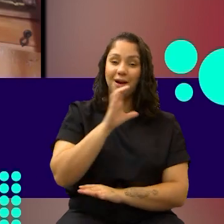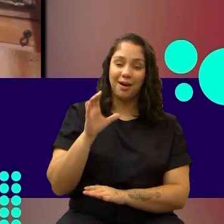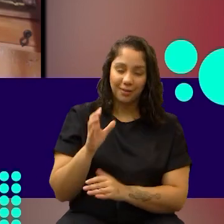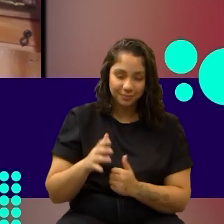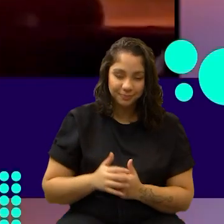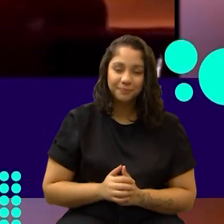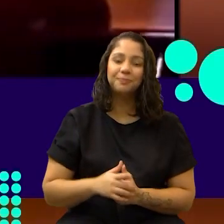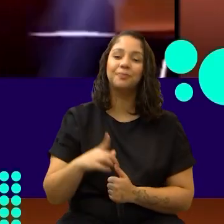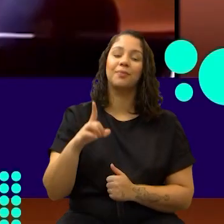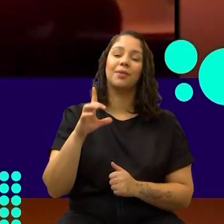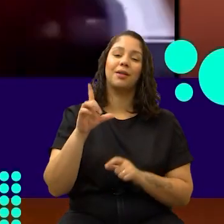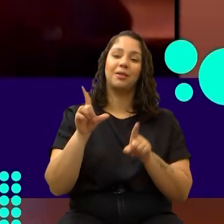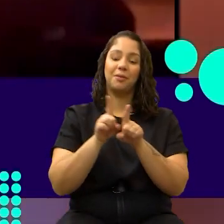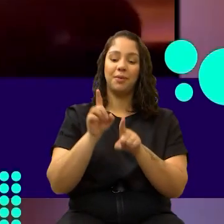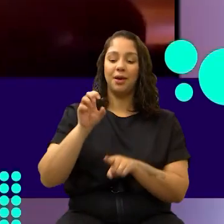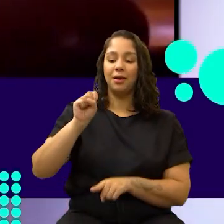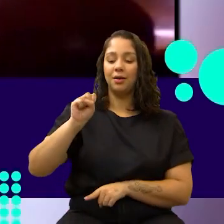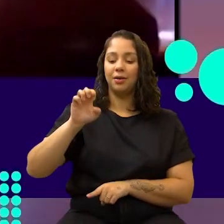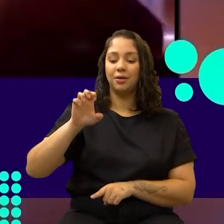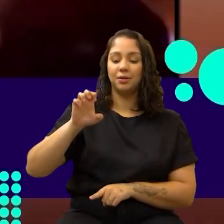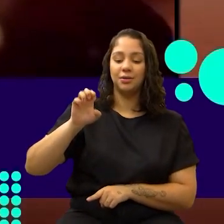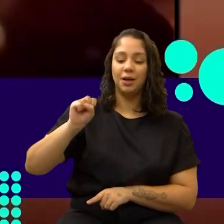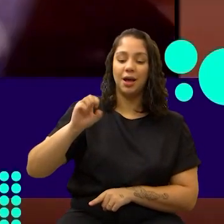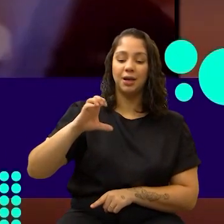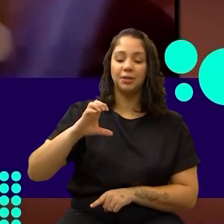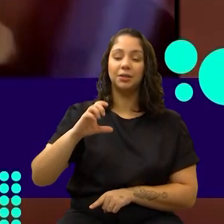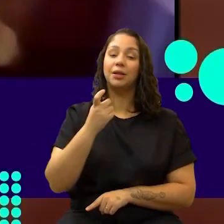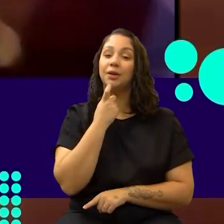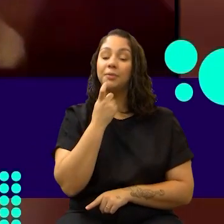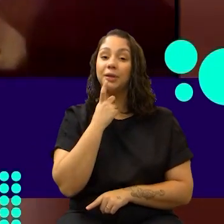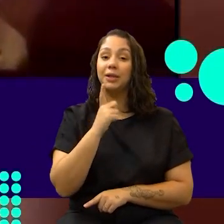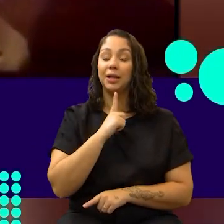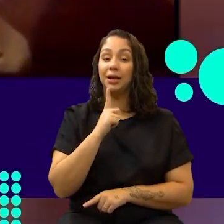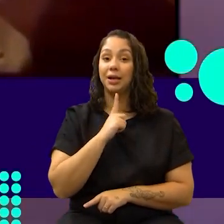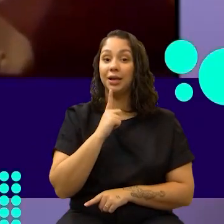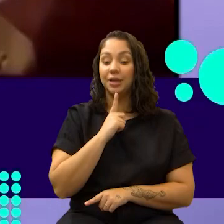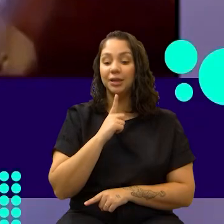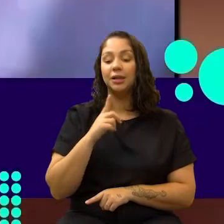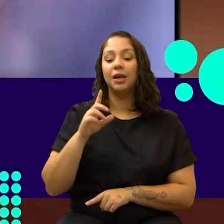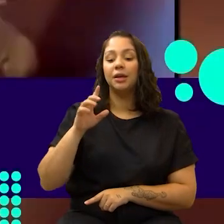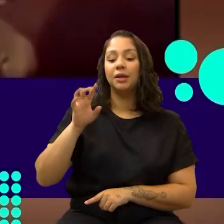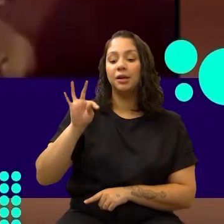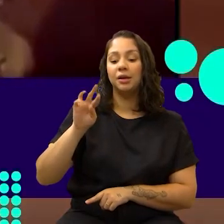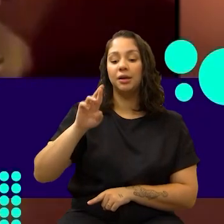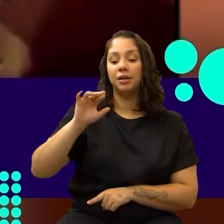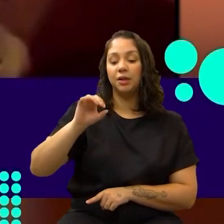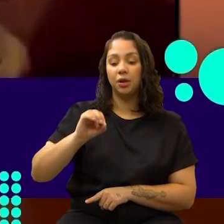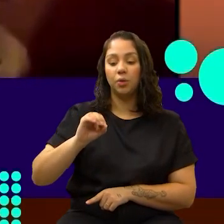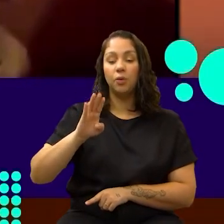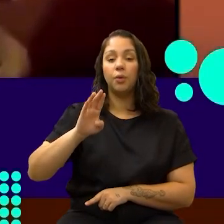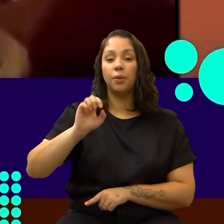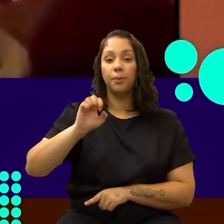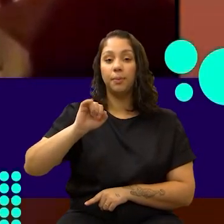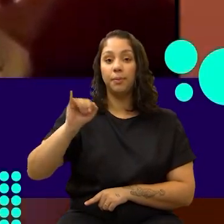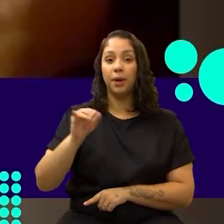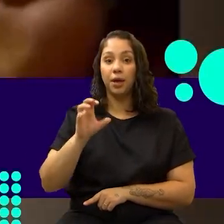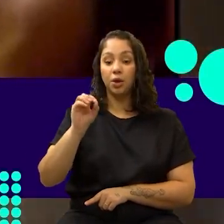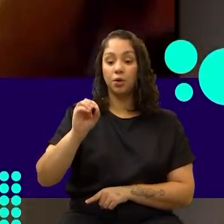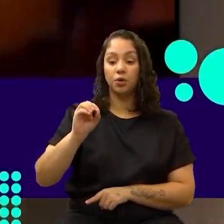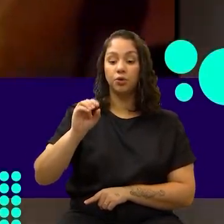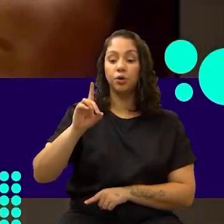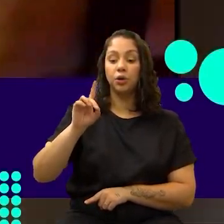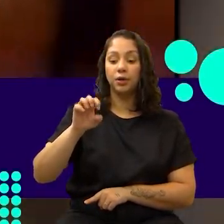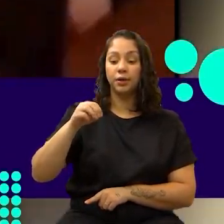durante a quaresma. E no Sesc Campinas, no sábado, tem o espetáculo Trio Beijo de Moça, que acontece na área